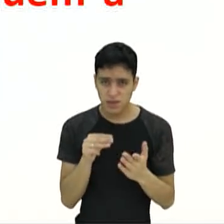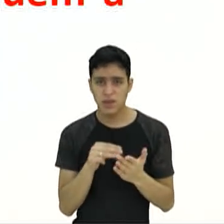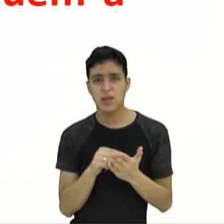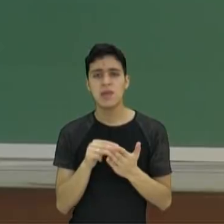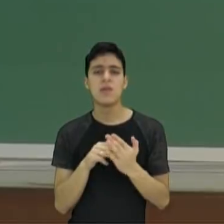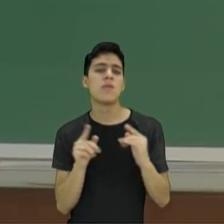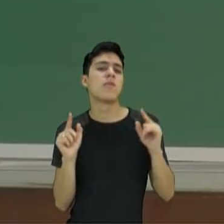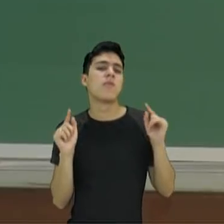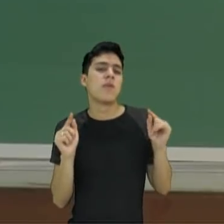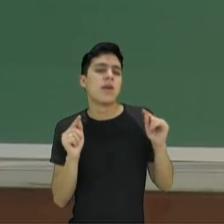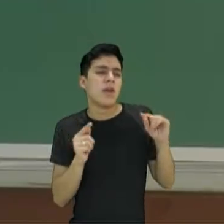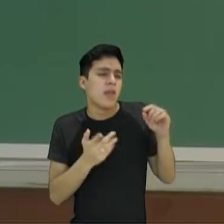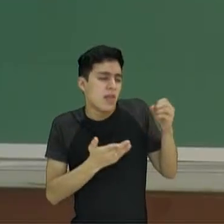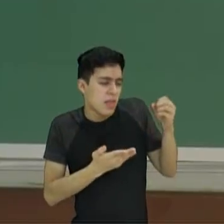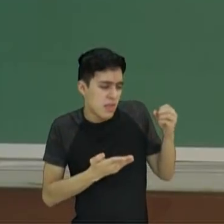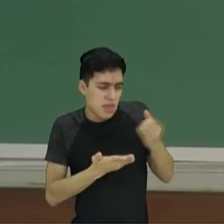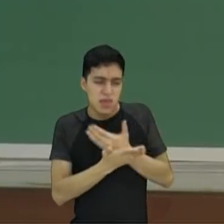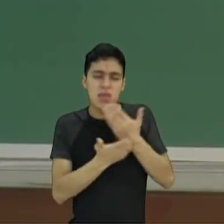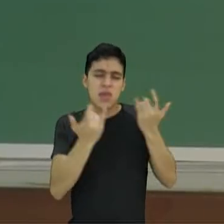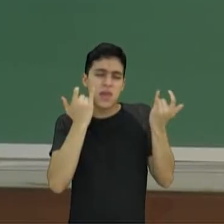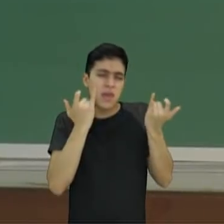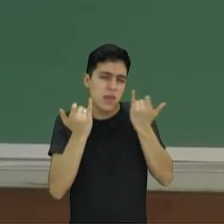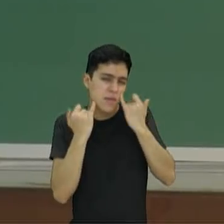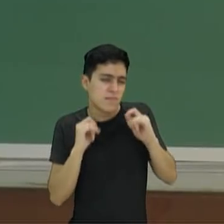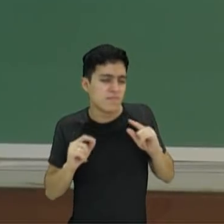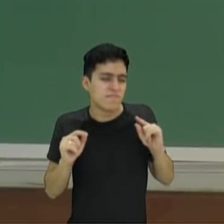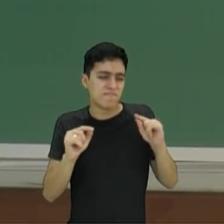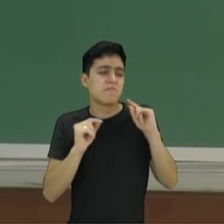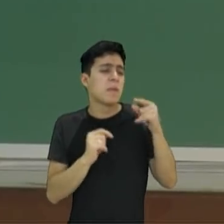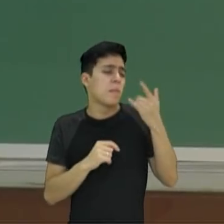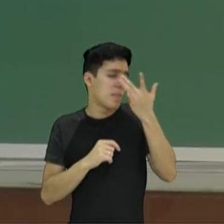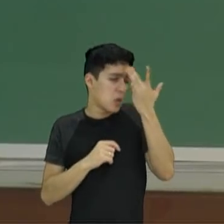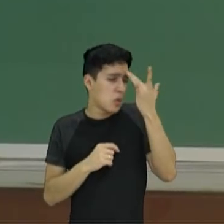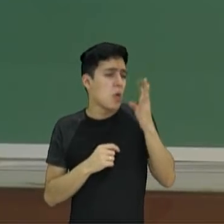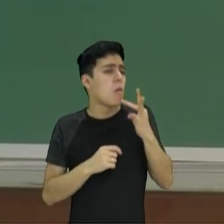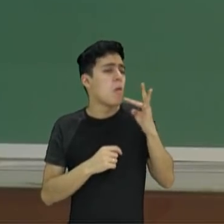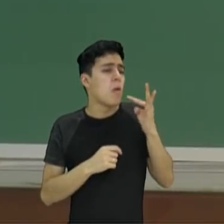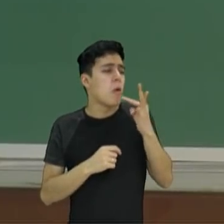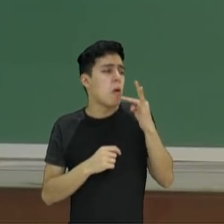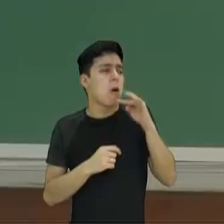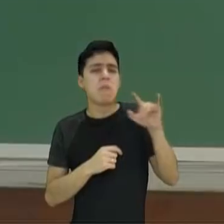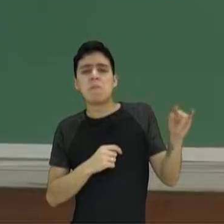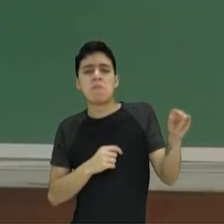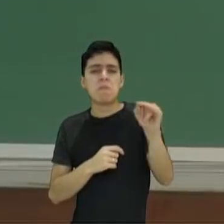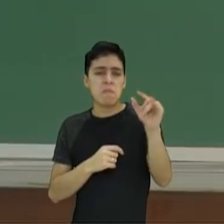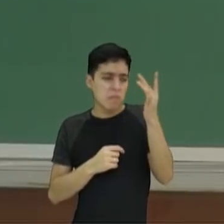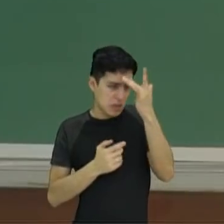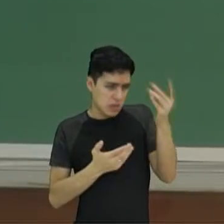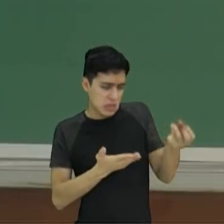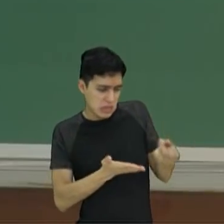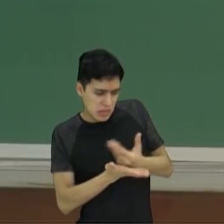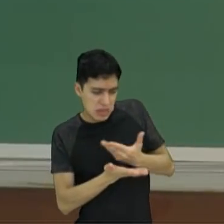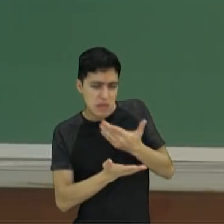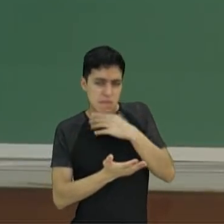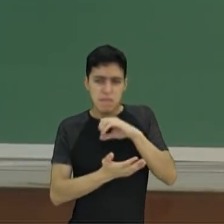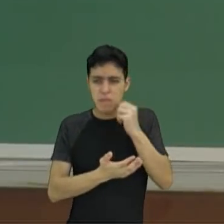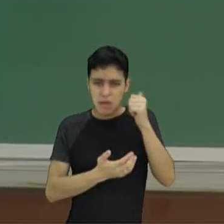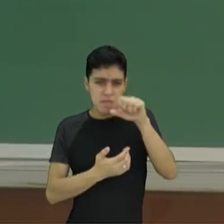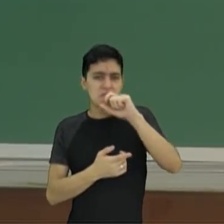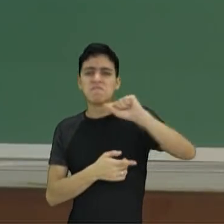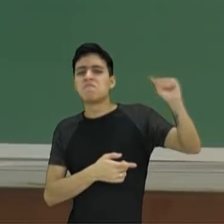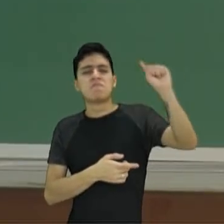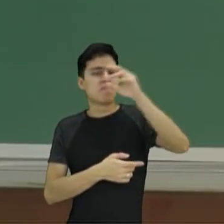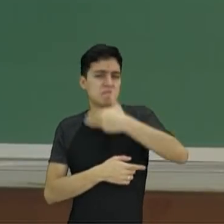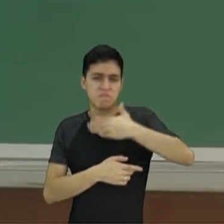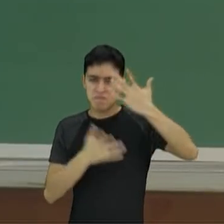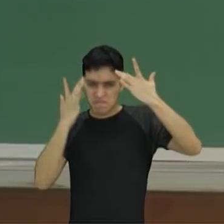temos é quando recebemos uma notícia de um conhecido. Então, a pessoa recebeu uma notícia do pai, da mãe, do amigo,